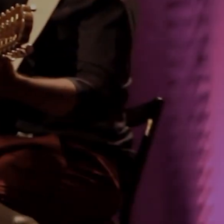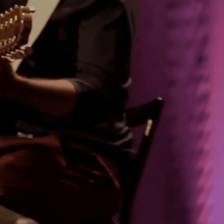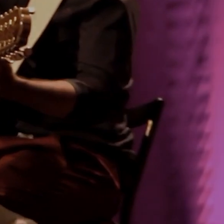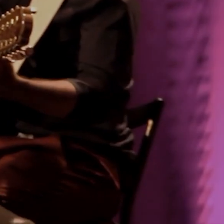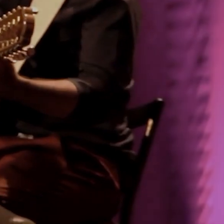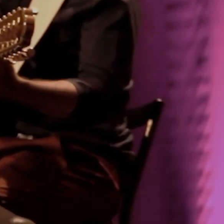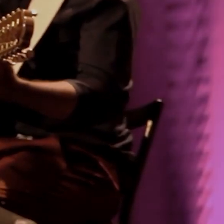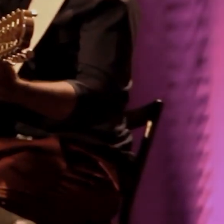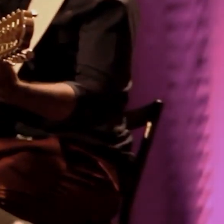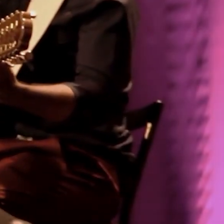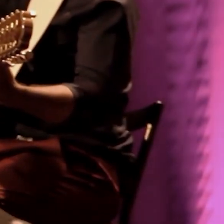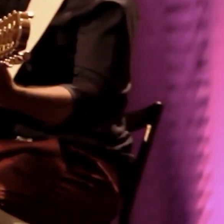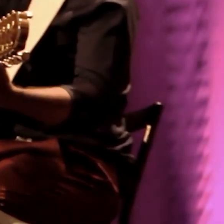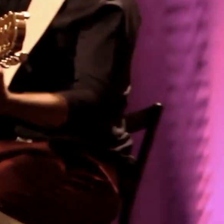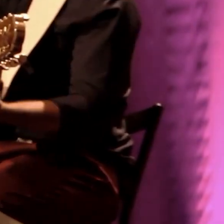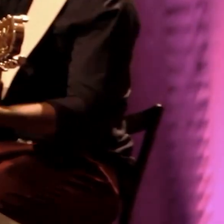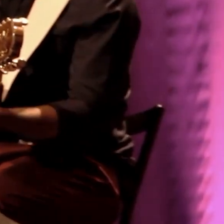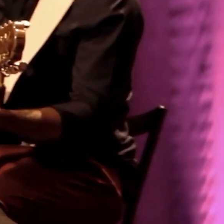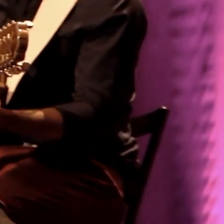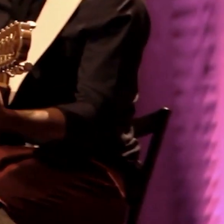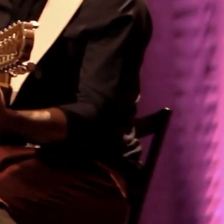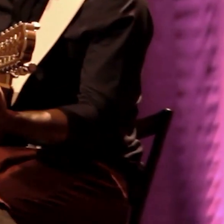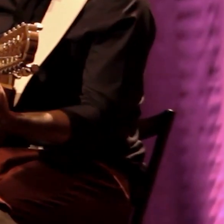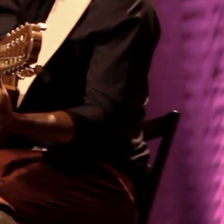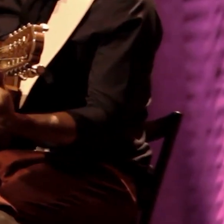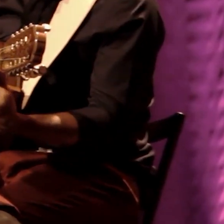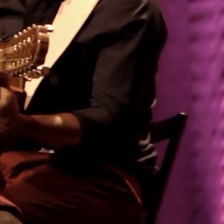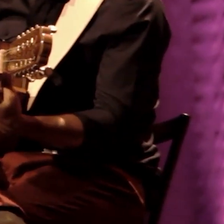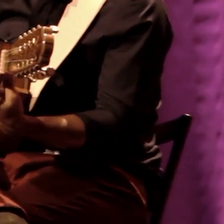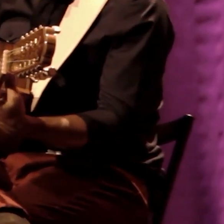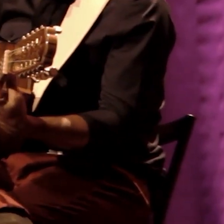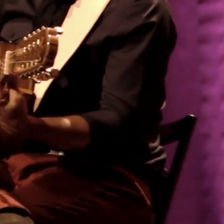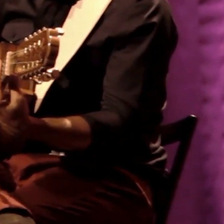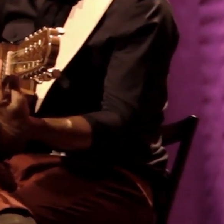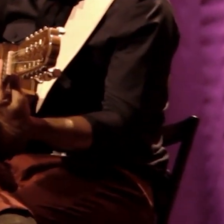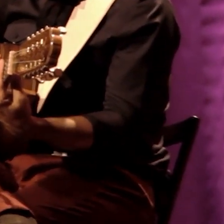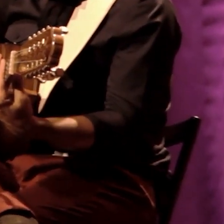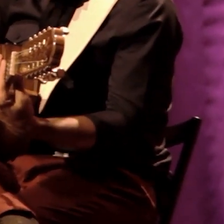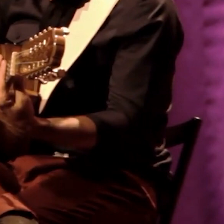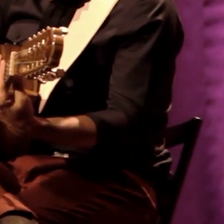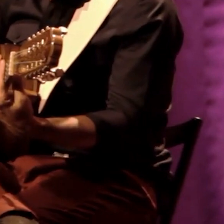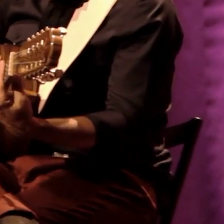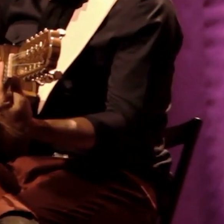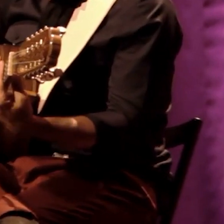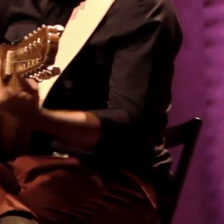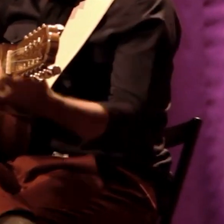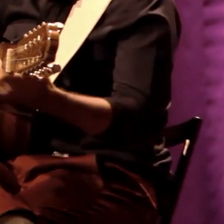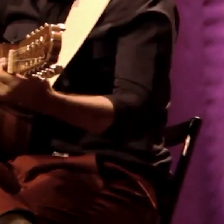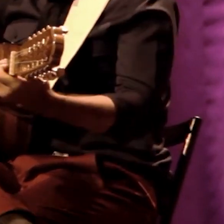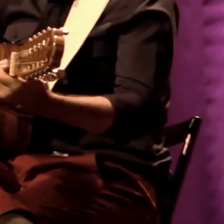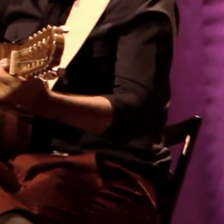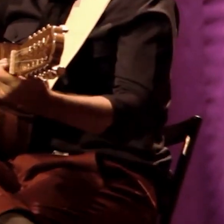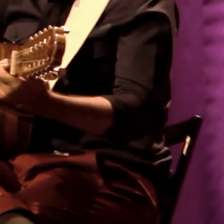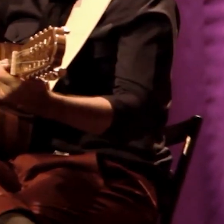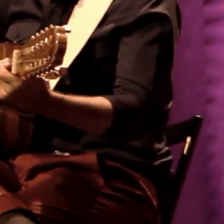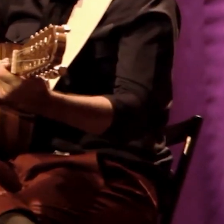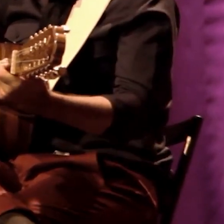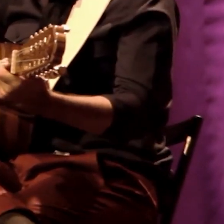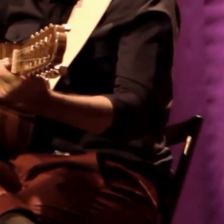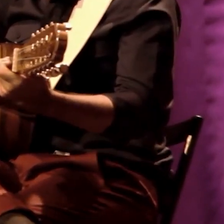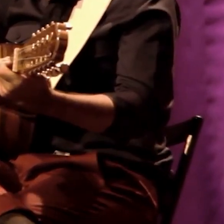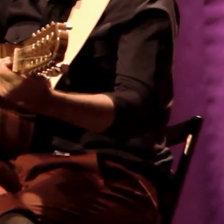devagar, porque eu já tive pressa e leve esse sorriso, porque já